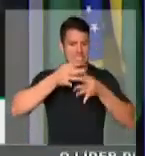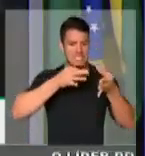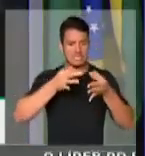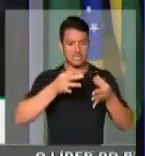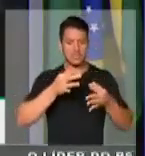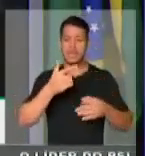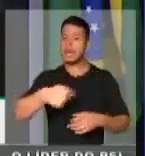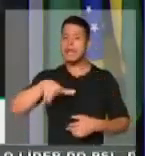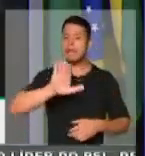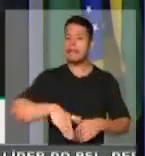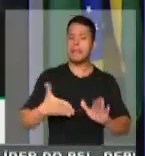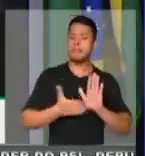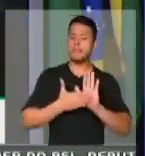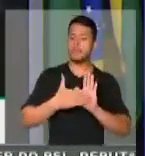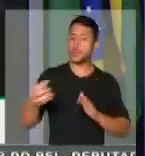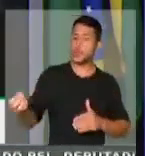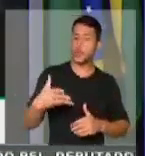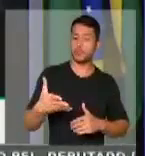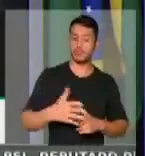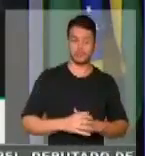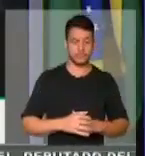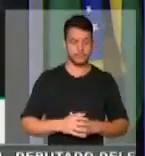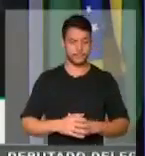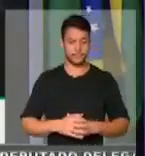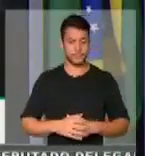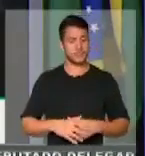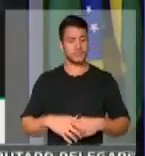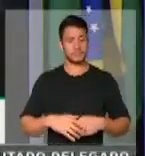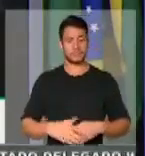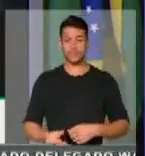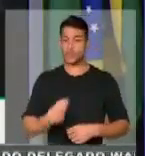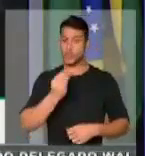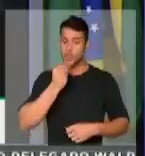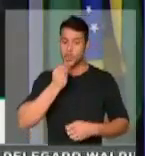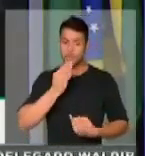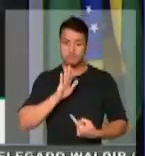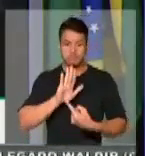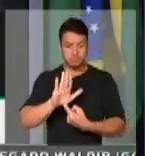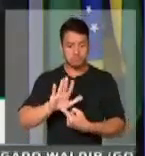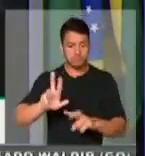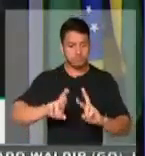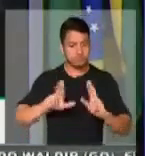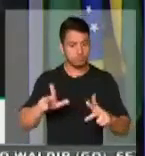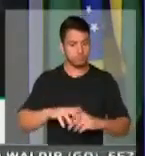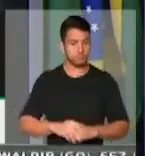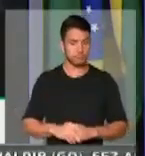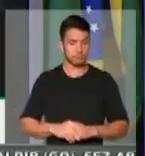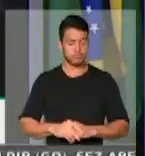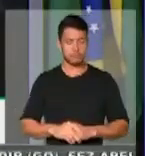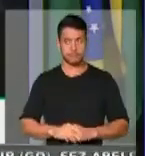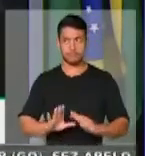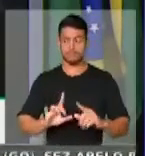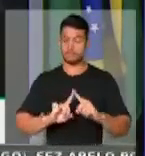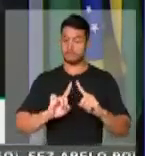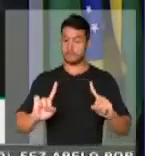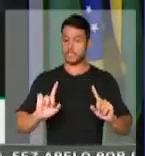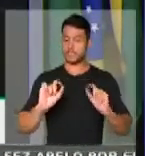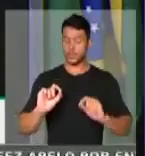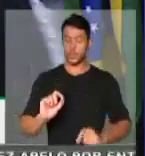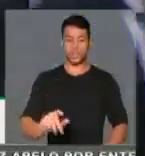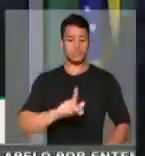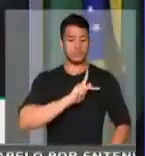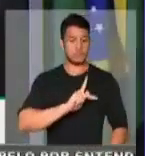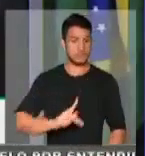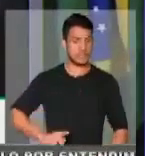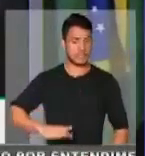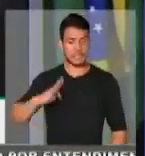quem propõe o novo, deveria apresentar algo no lugar. No entanto, senhoras e senhores, o presidente Jair Bolsonaro